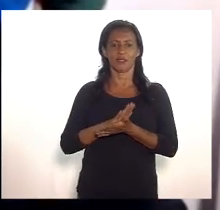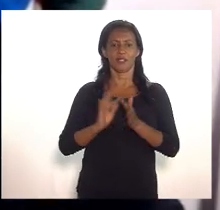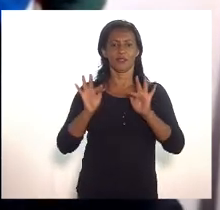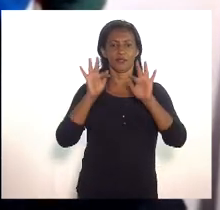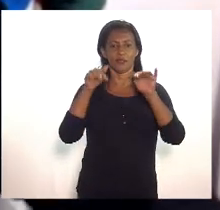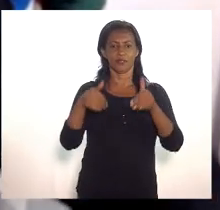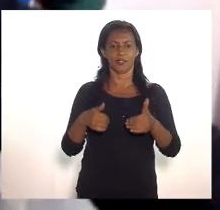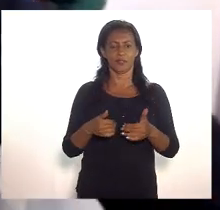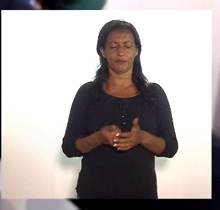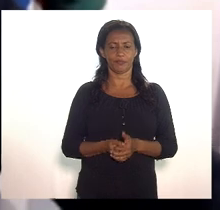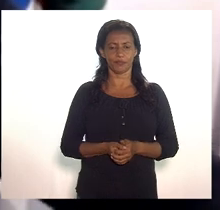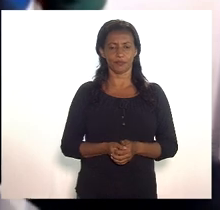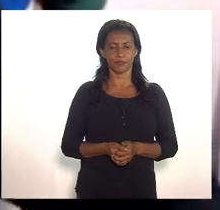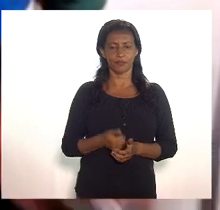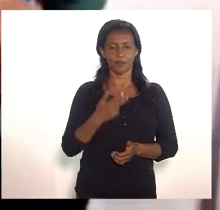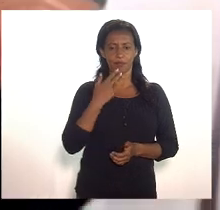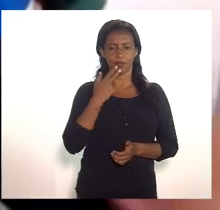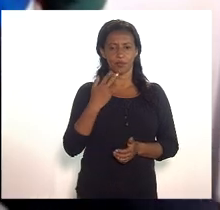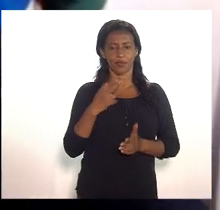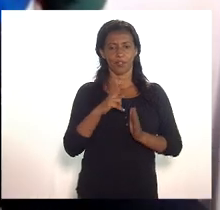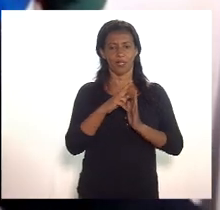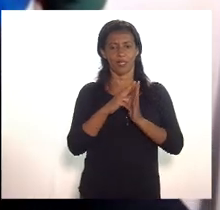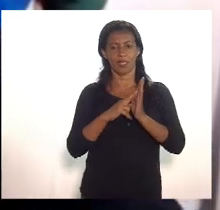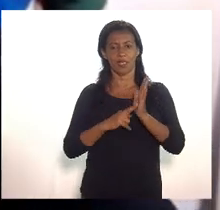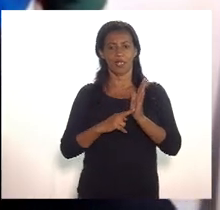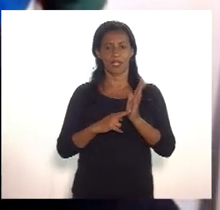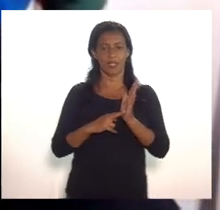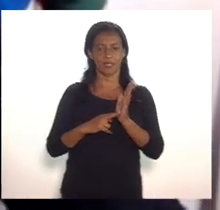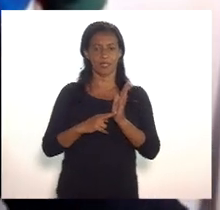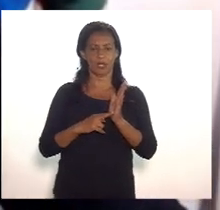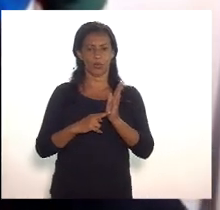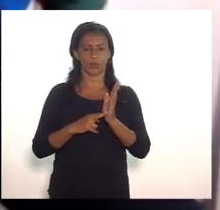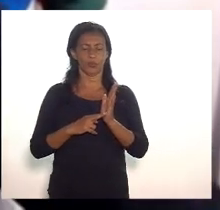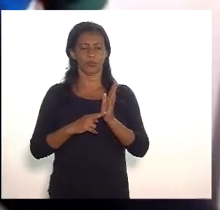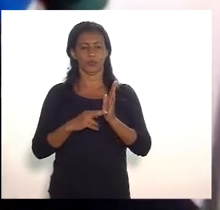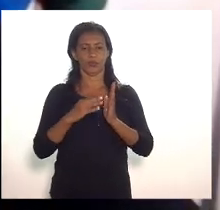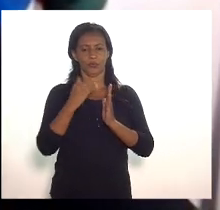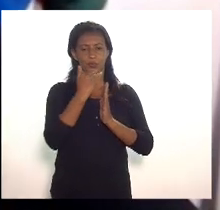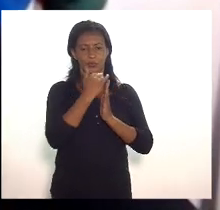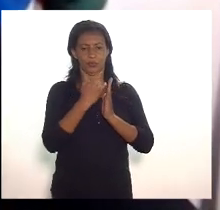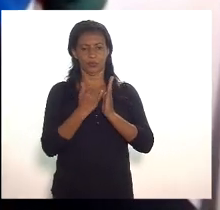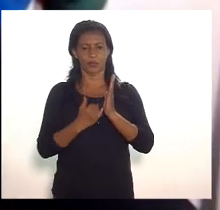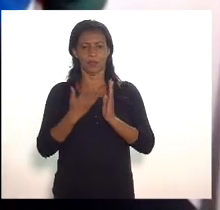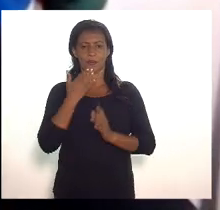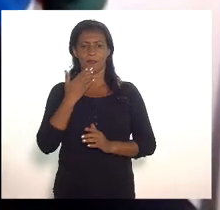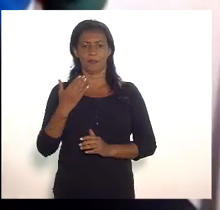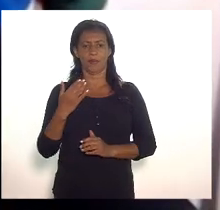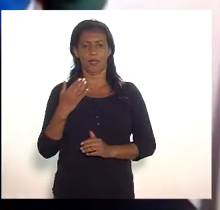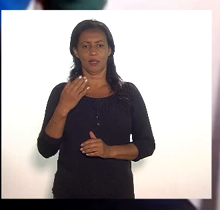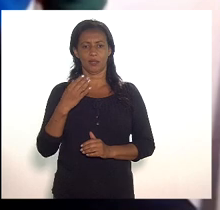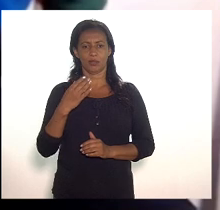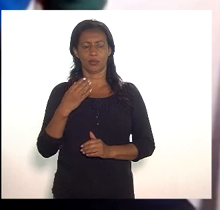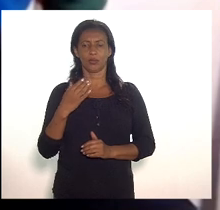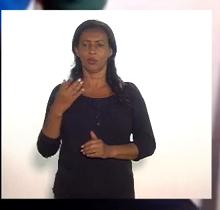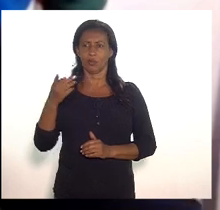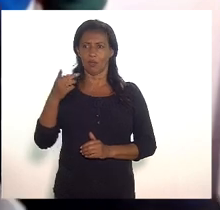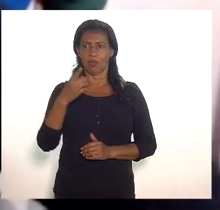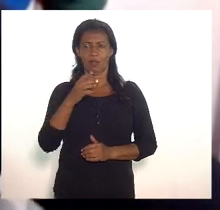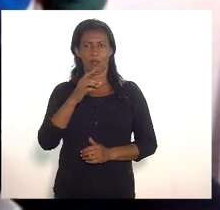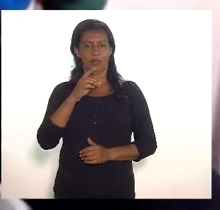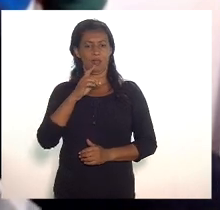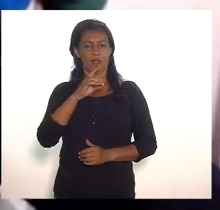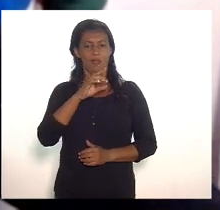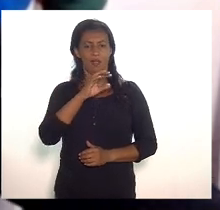final e vou falar a relação dos oradores e peço à deputada Marta Rocha para assumir a presidência